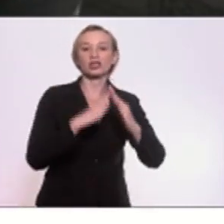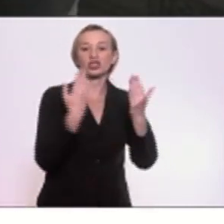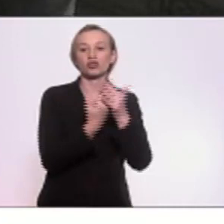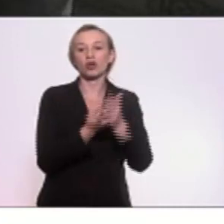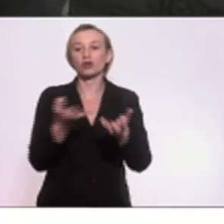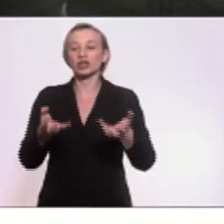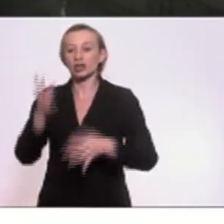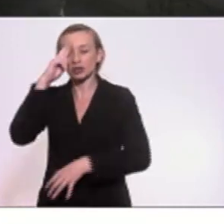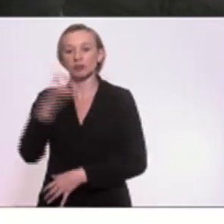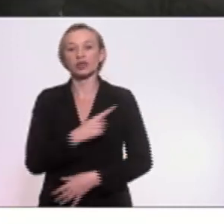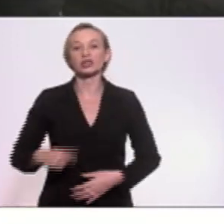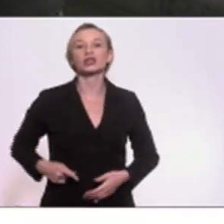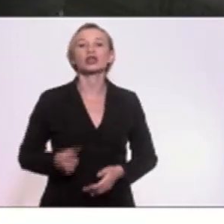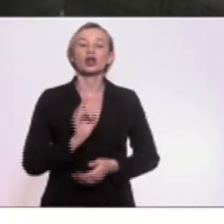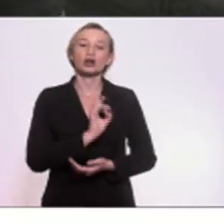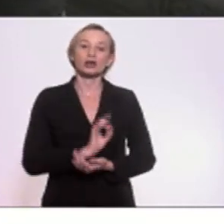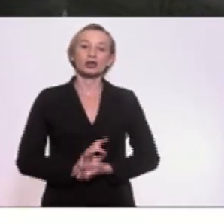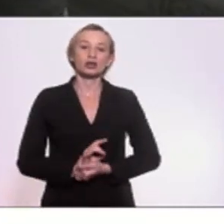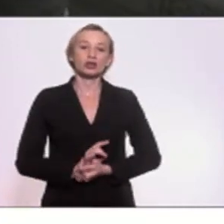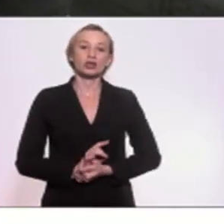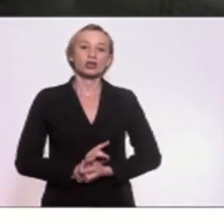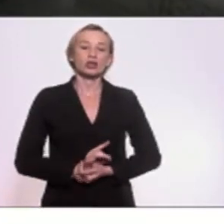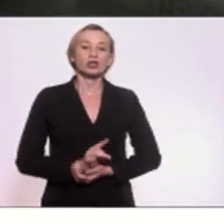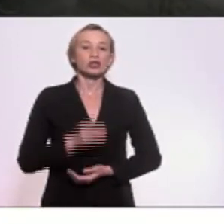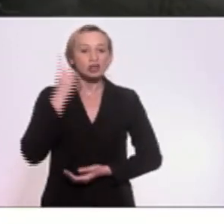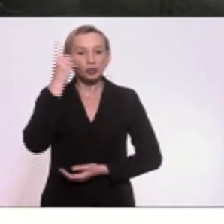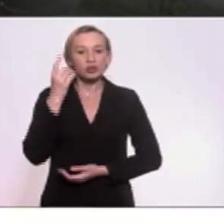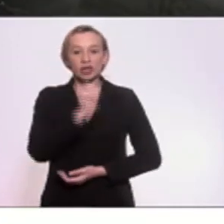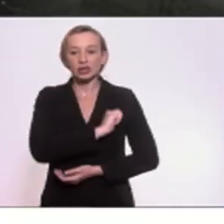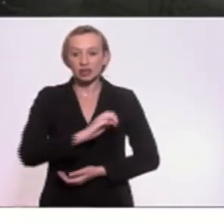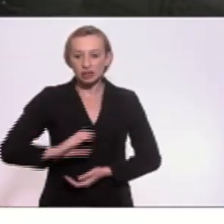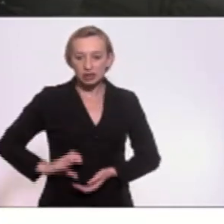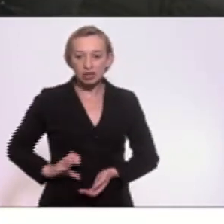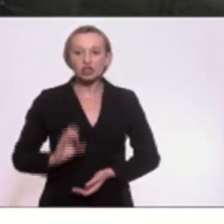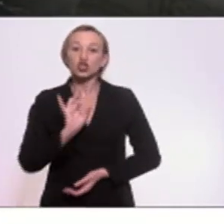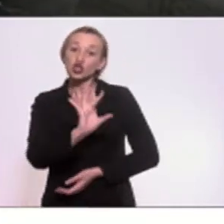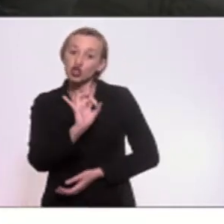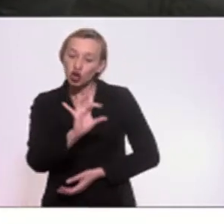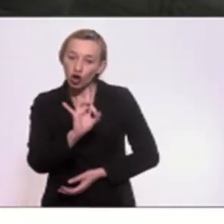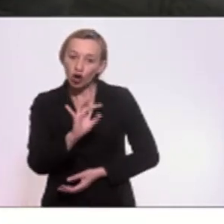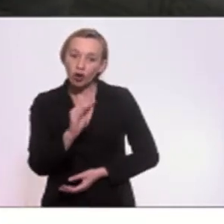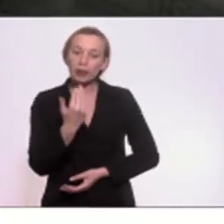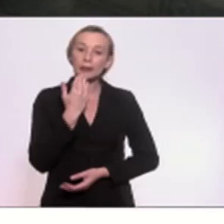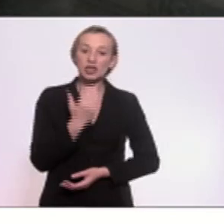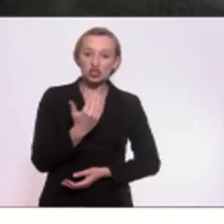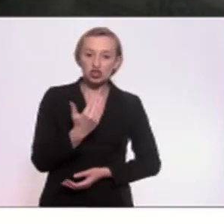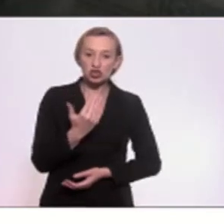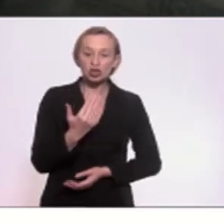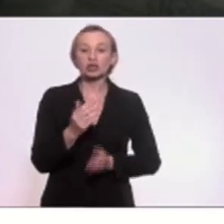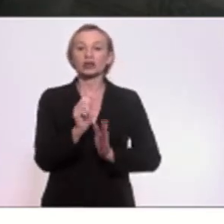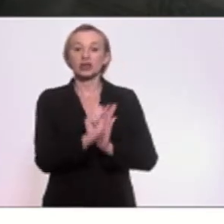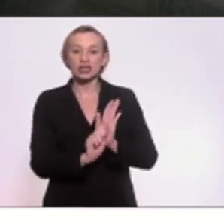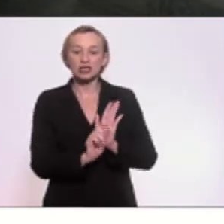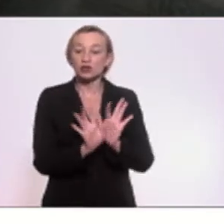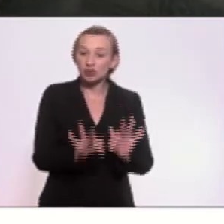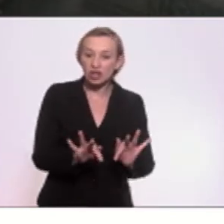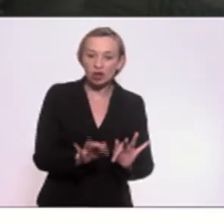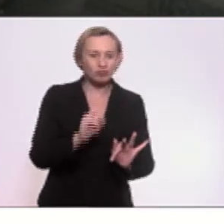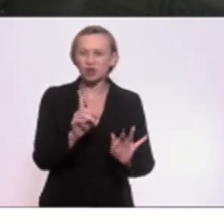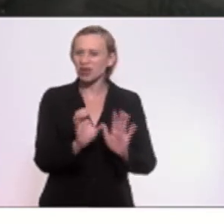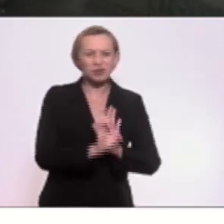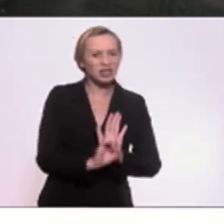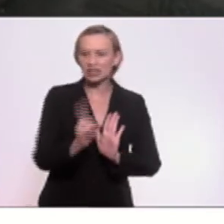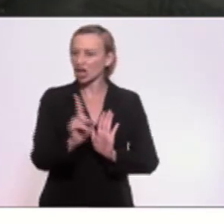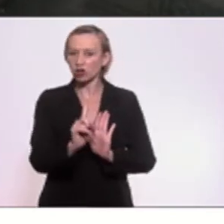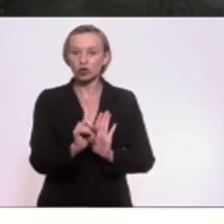presidente, só deputado André Ciliano, só para Vossa Excelência pedir na redação final, nada, não é emenda, não é nada